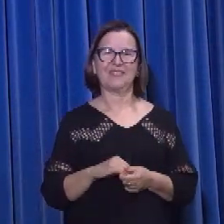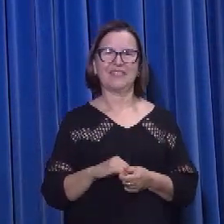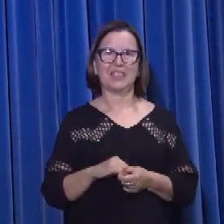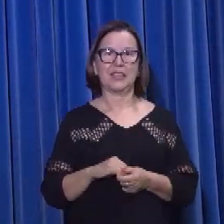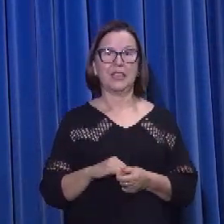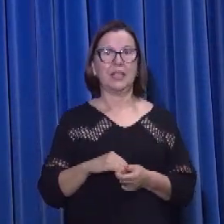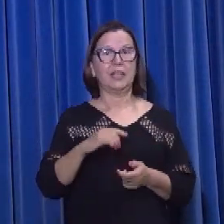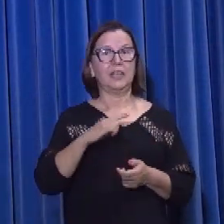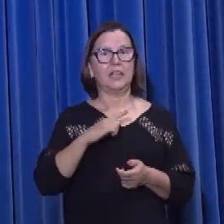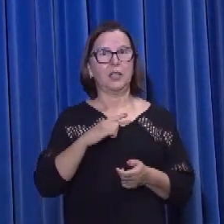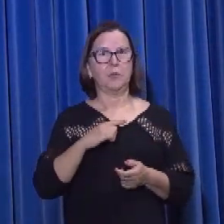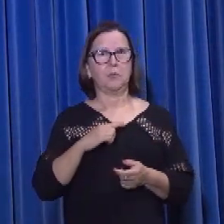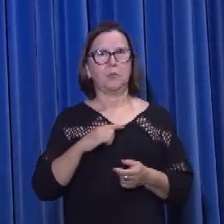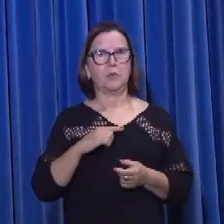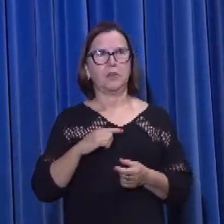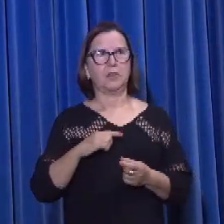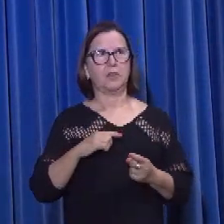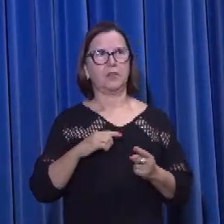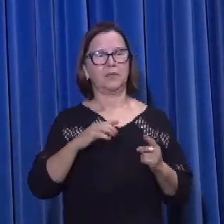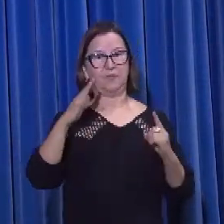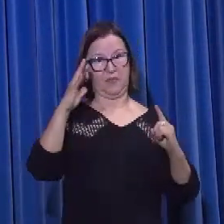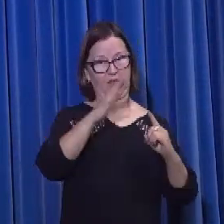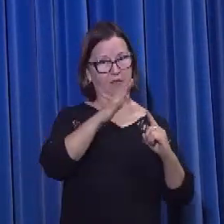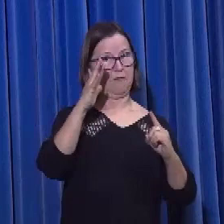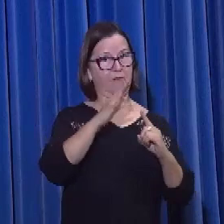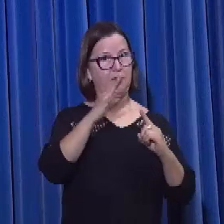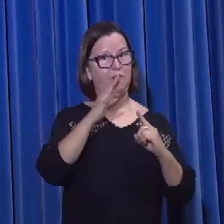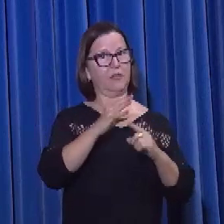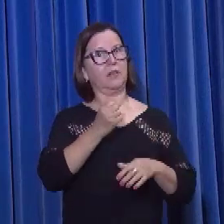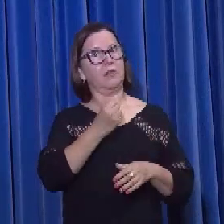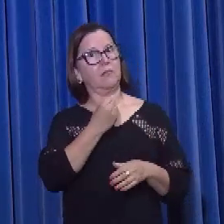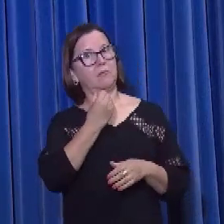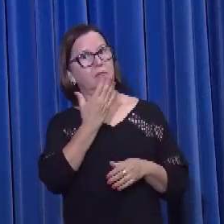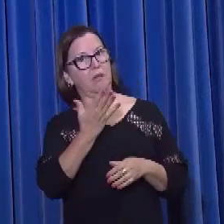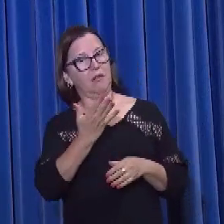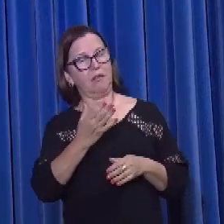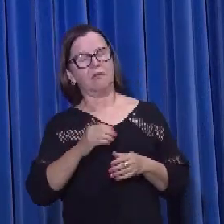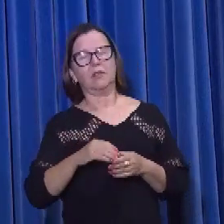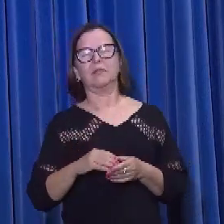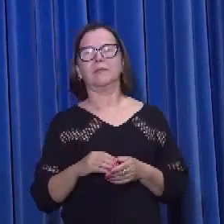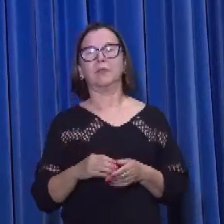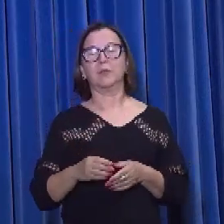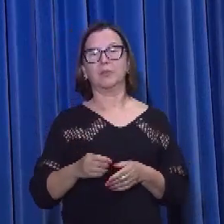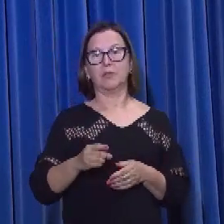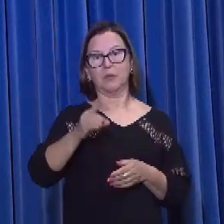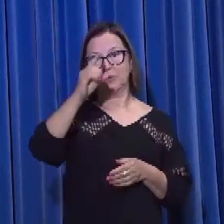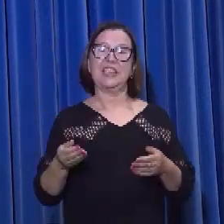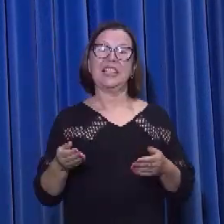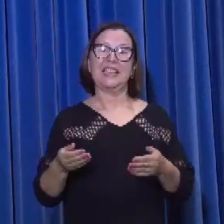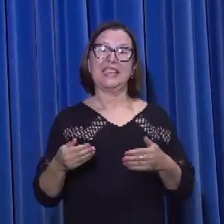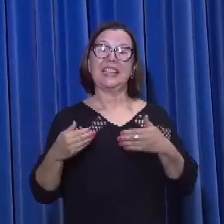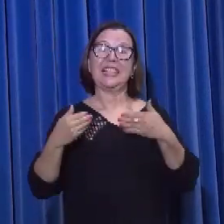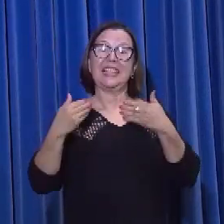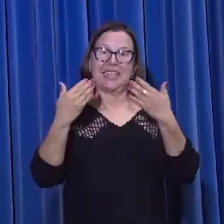influências boas na vida de Judas, o dom da graça irresistível não lhe fora dado.